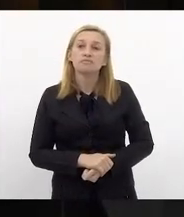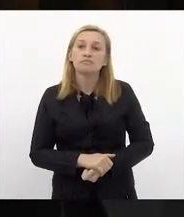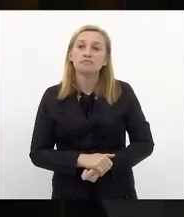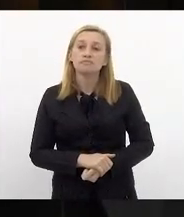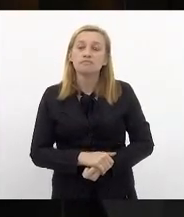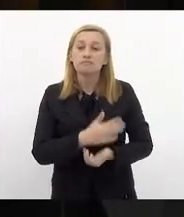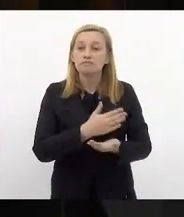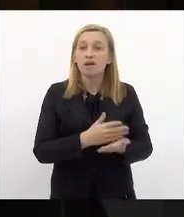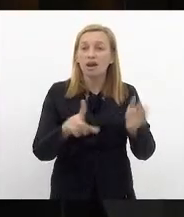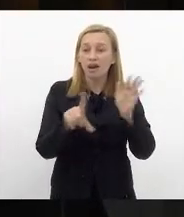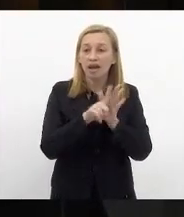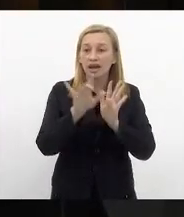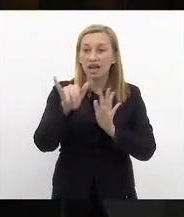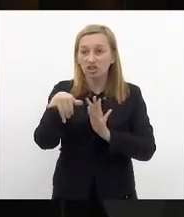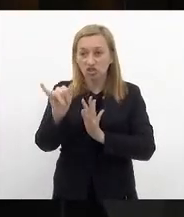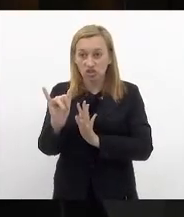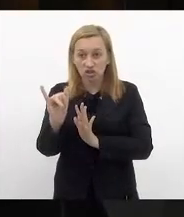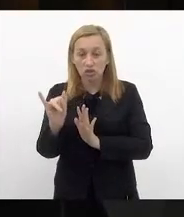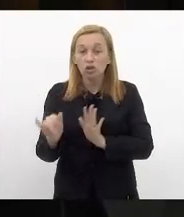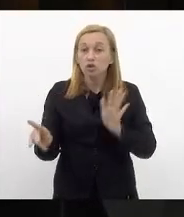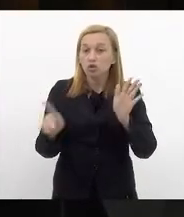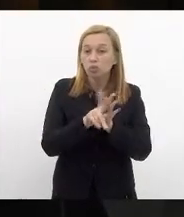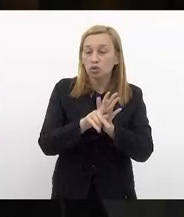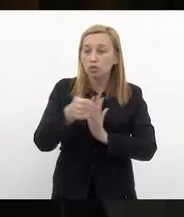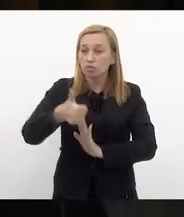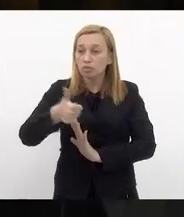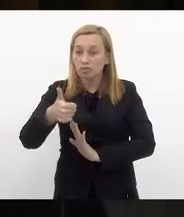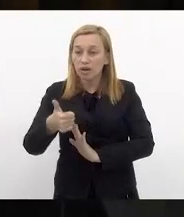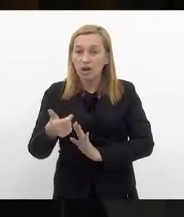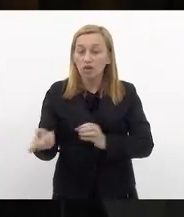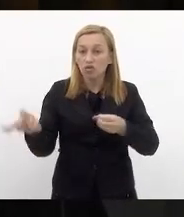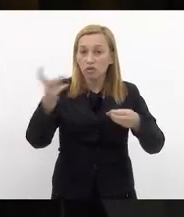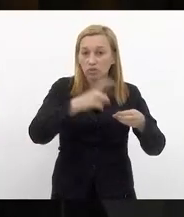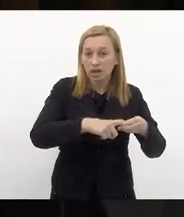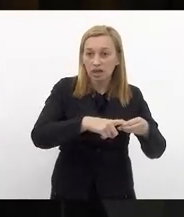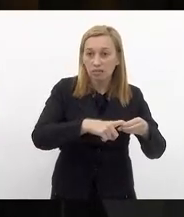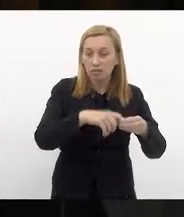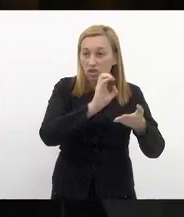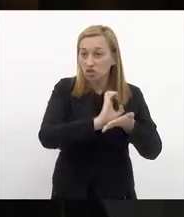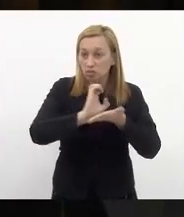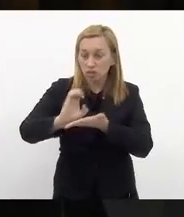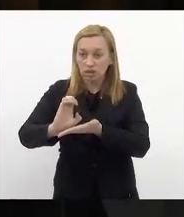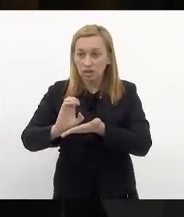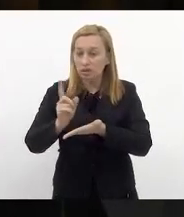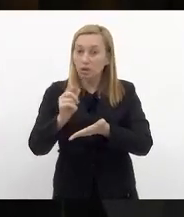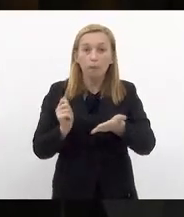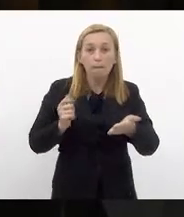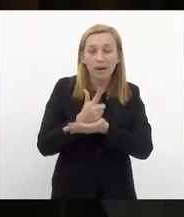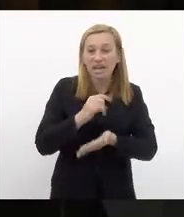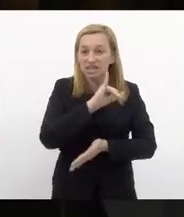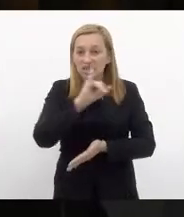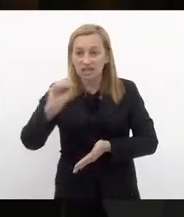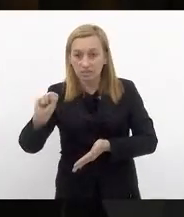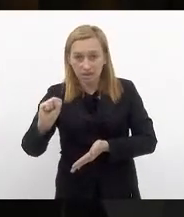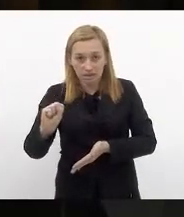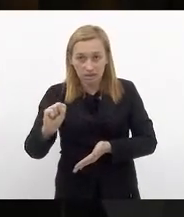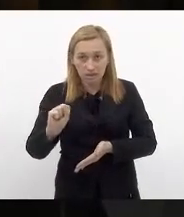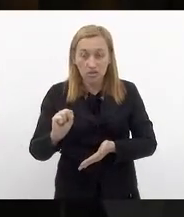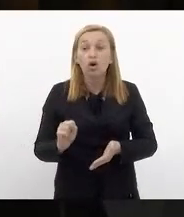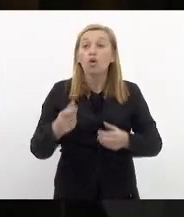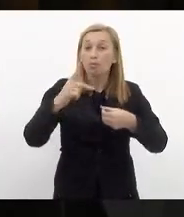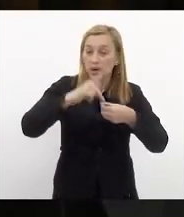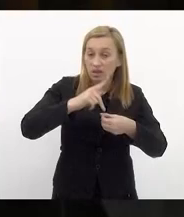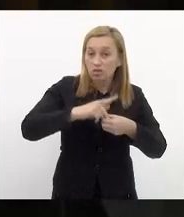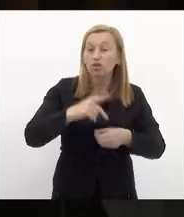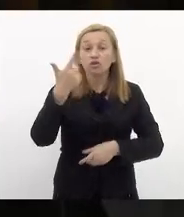desde a Lei Candir, os produtos primários voltados para exportação não pagam o ICMS. O petróleo,